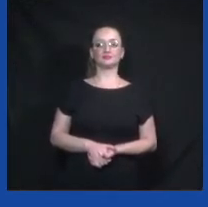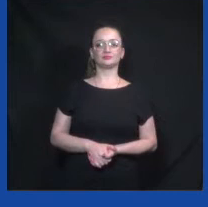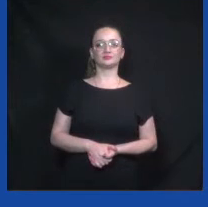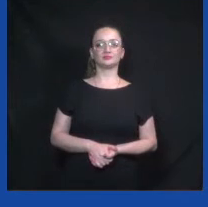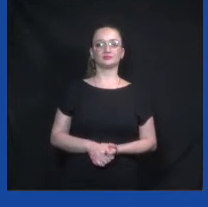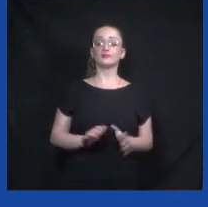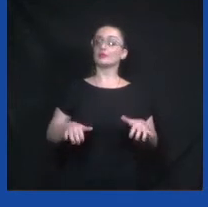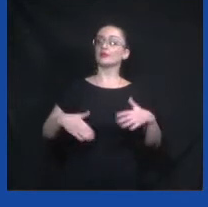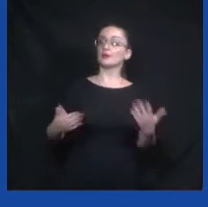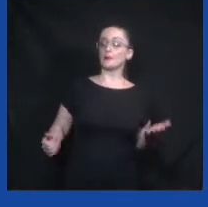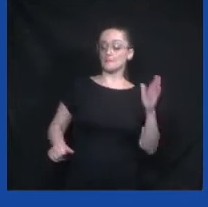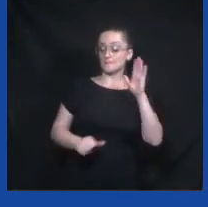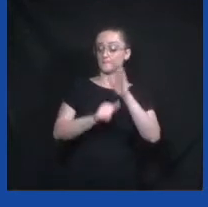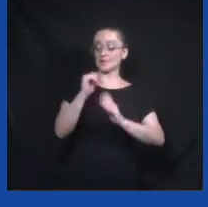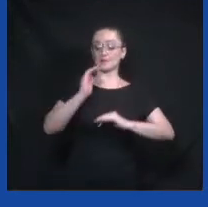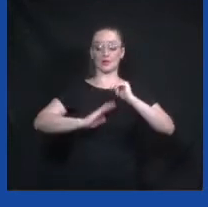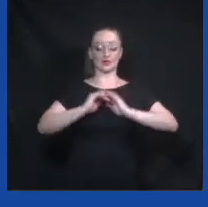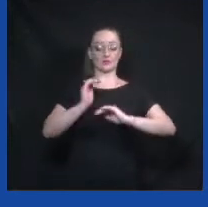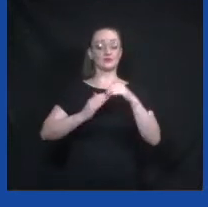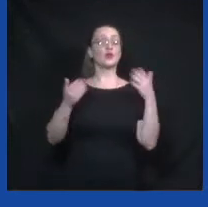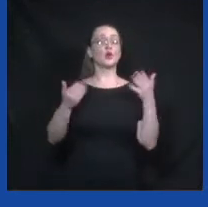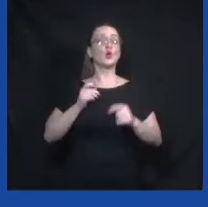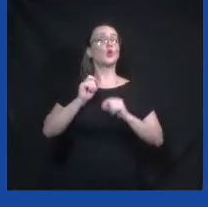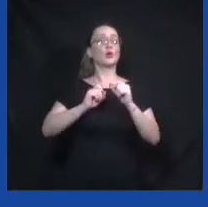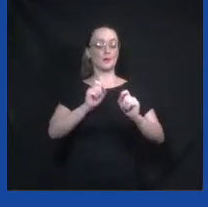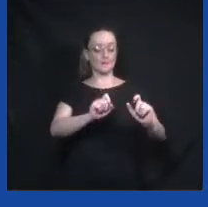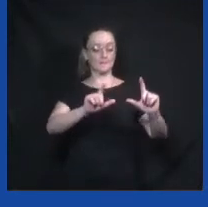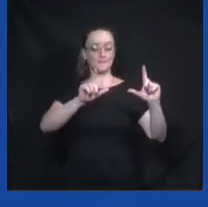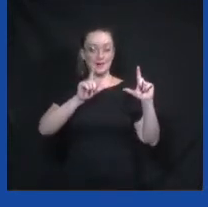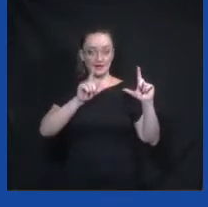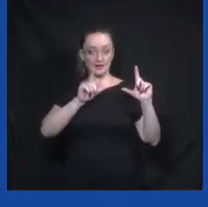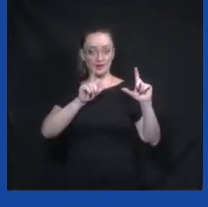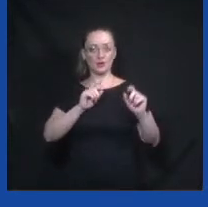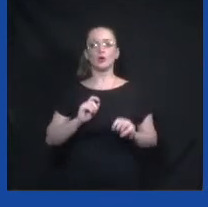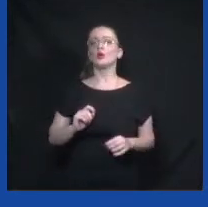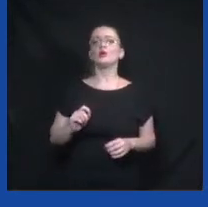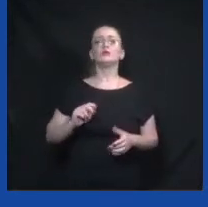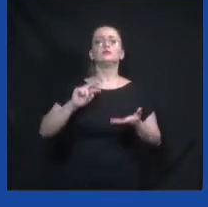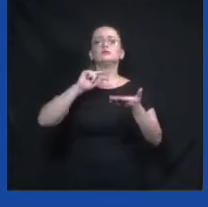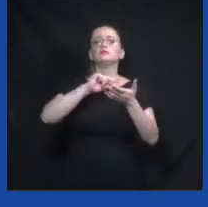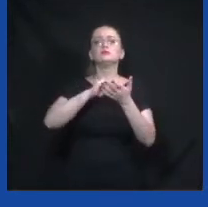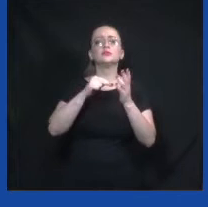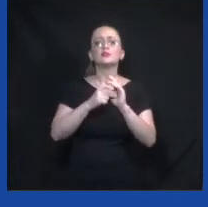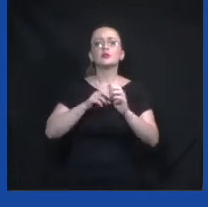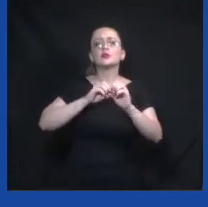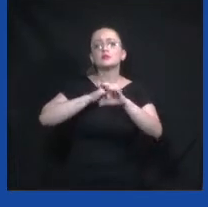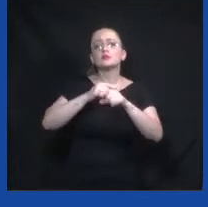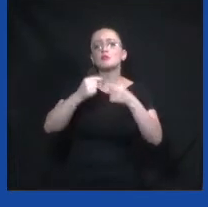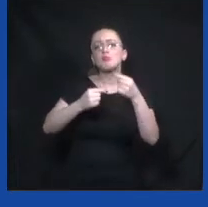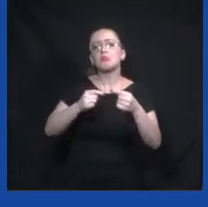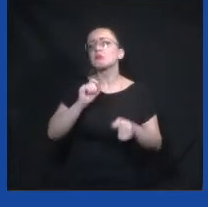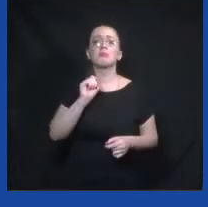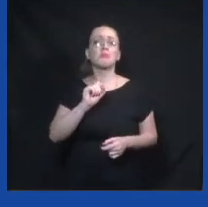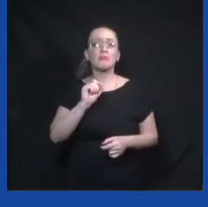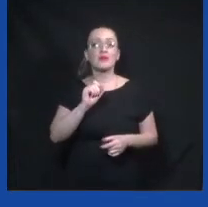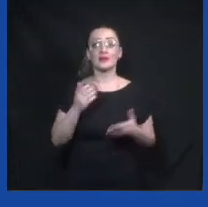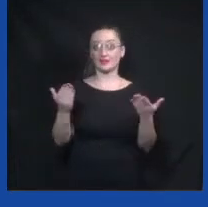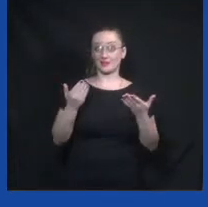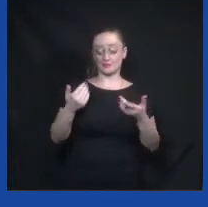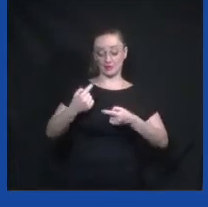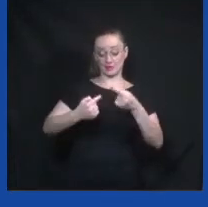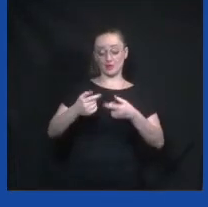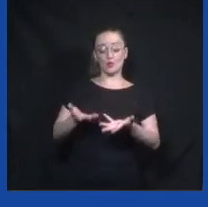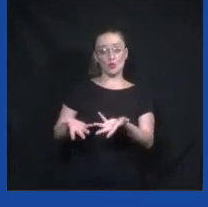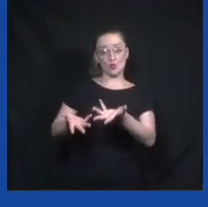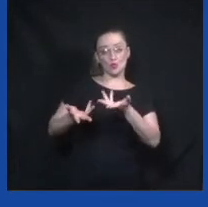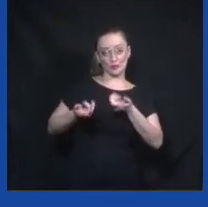Muito bem, nossa primeira atividade de hoje é o painel Afinal, o que é a educação política? E para esse debate,